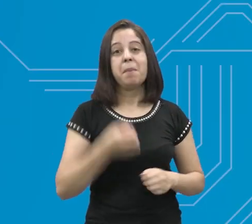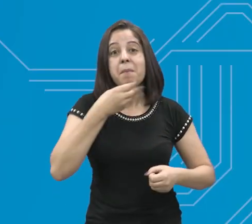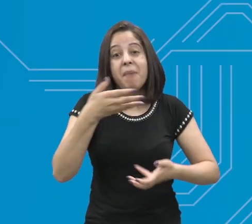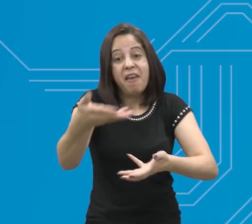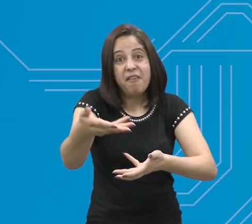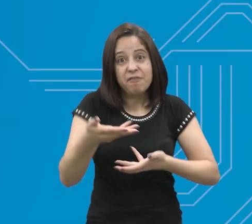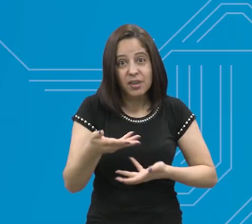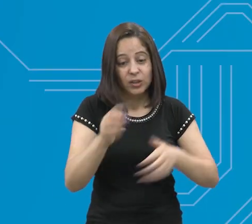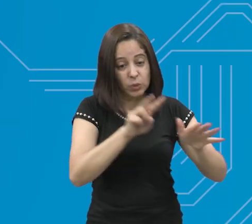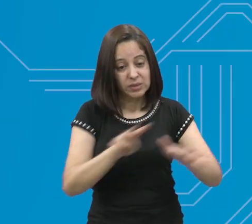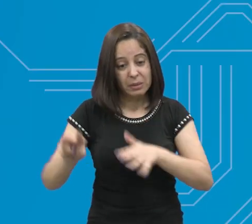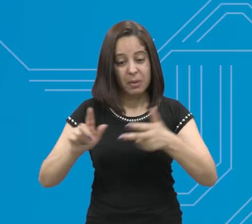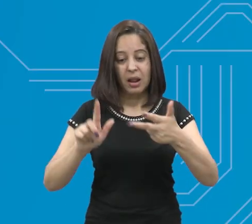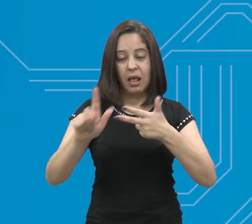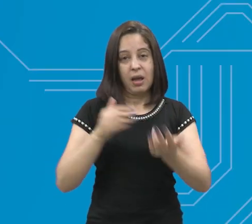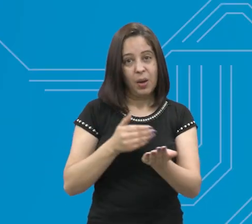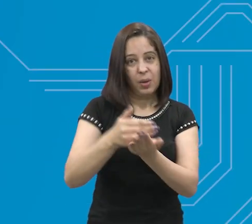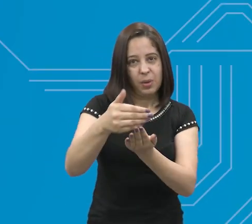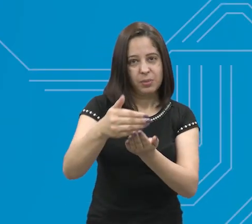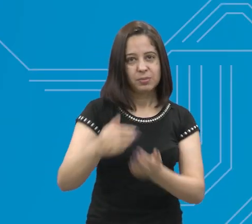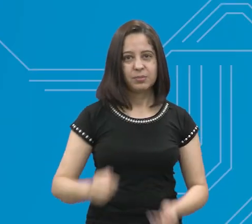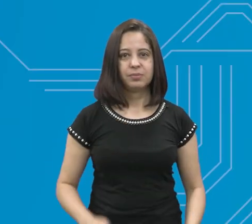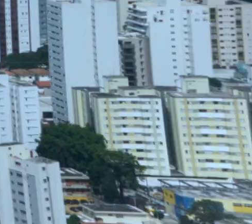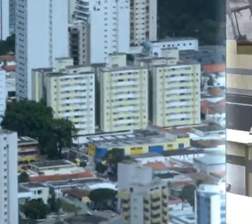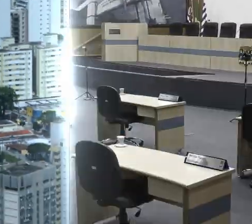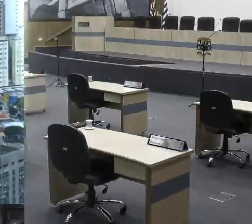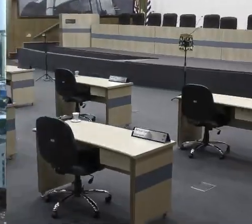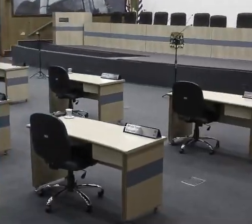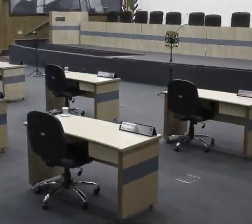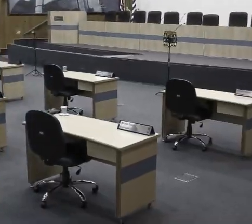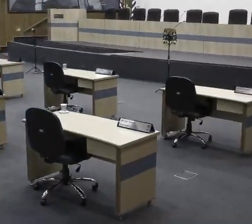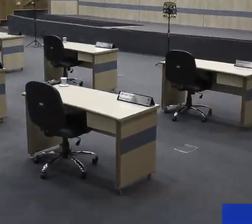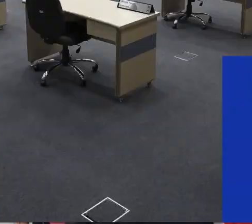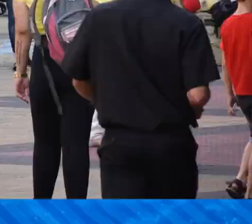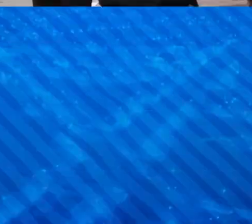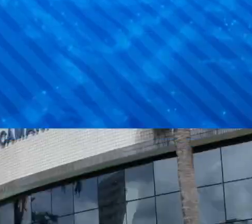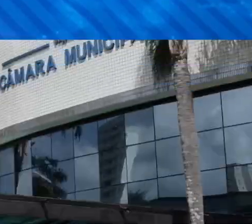muito bem-vindo ao Semana Legislativa.